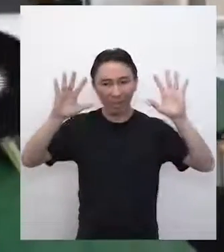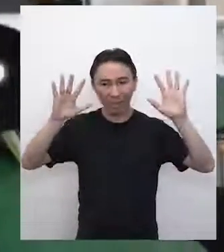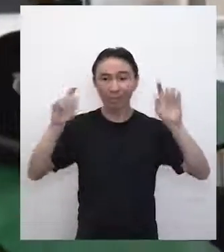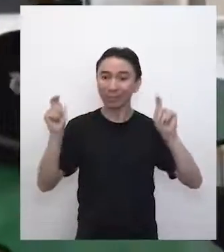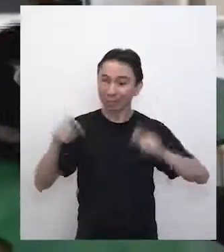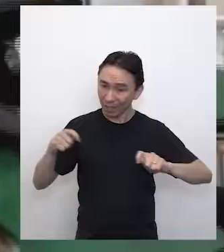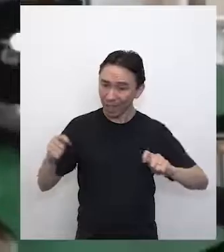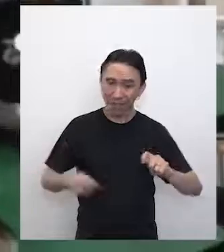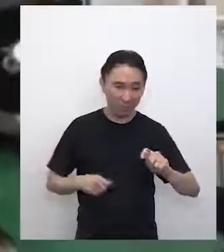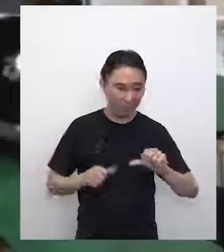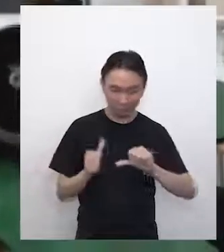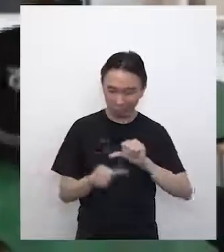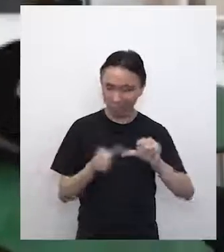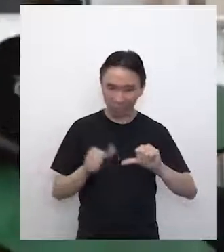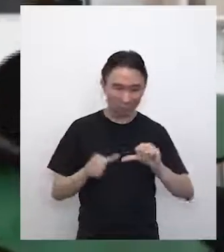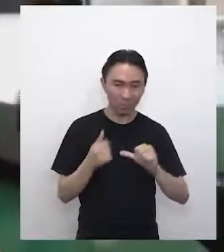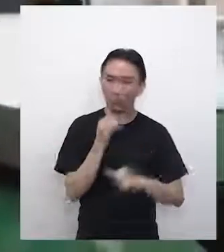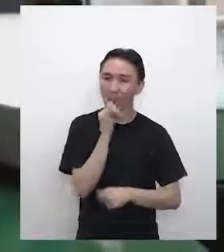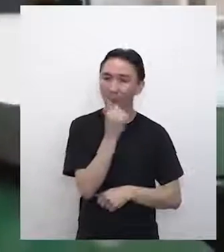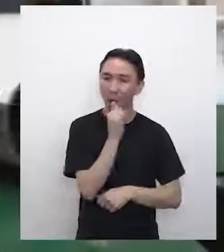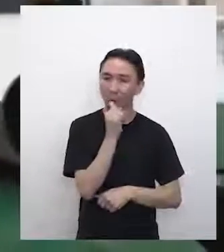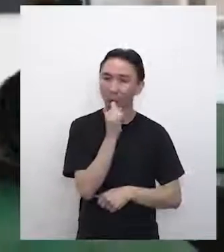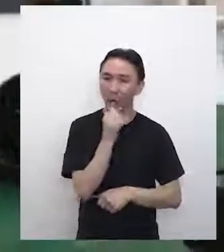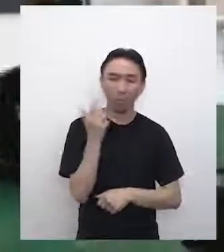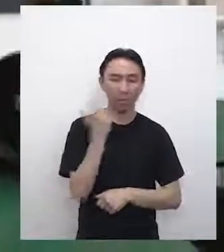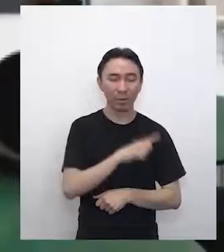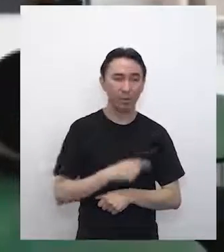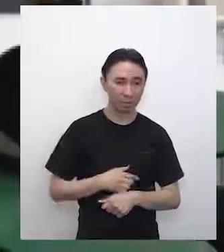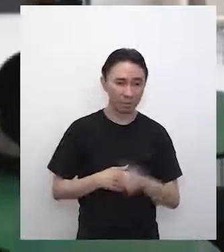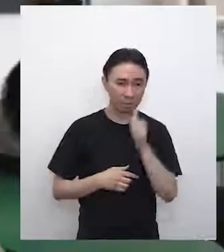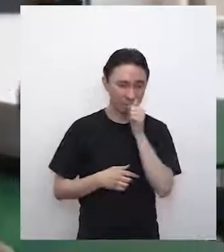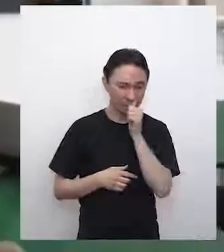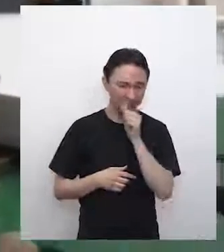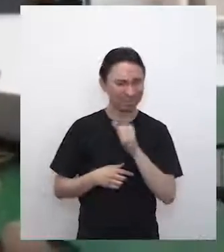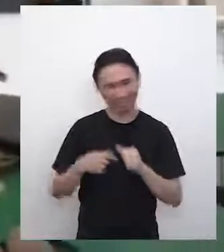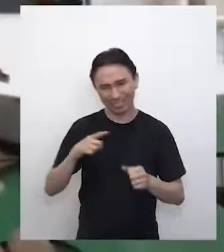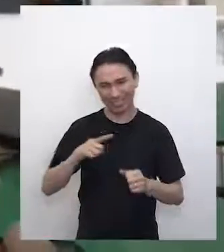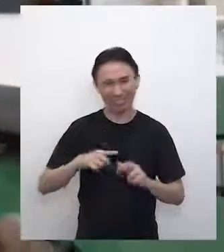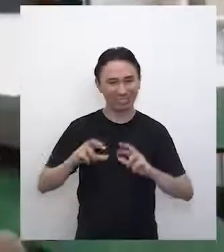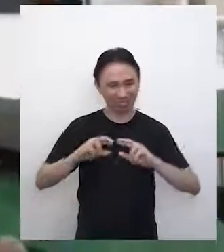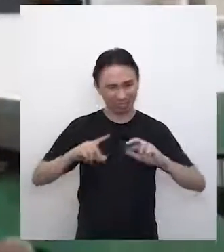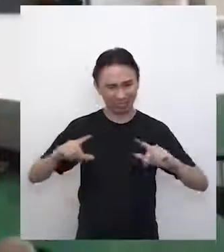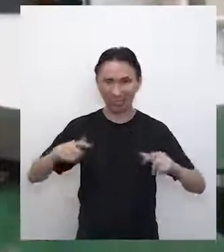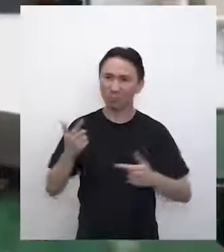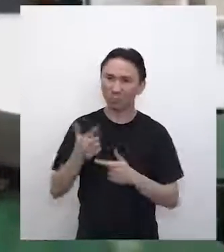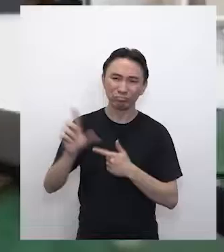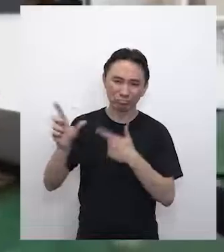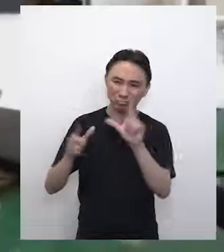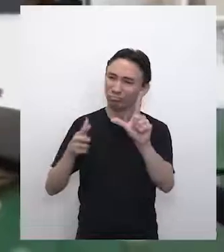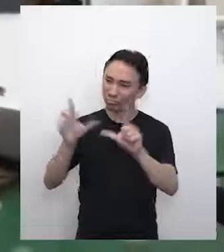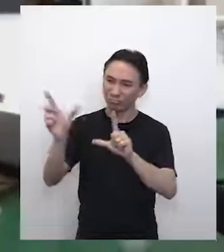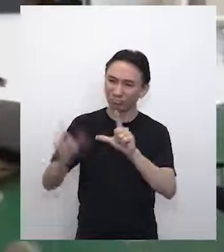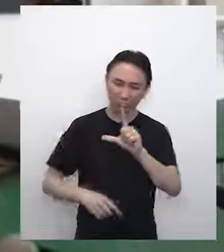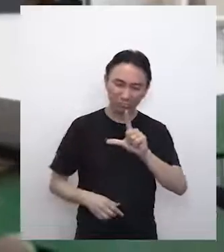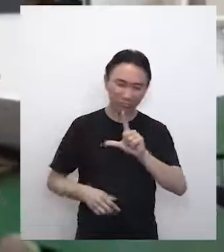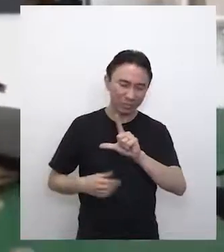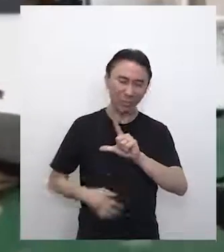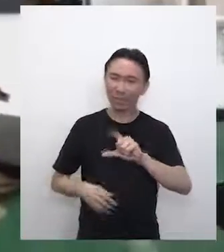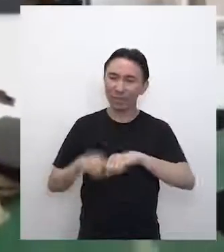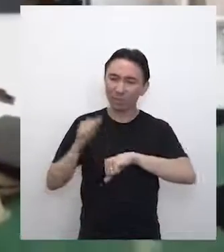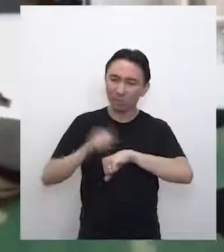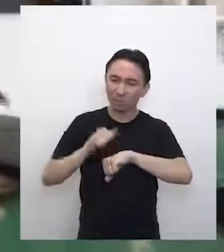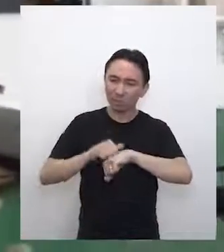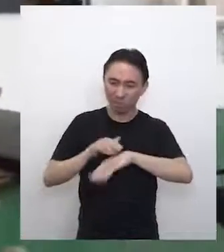gerar energia. Então, a gente vai perceber que existem outros tipos de placa, né, que a gente pode até criar, né,